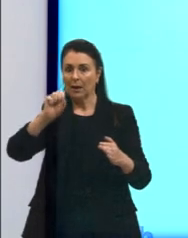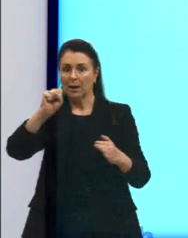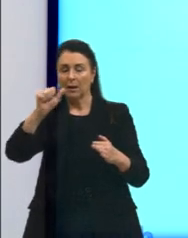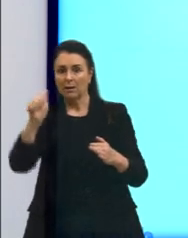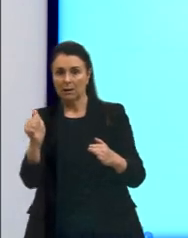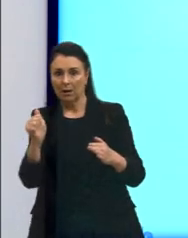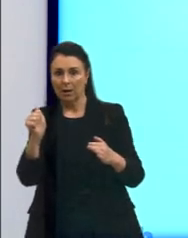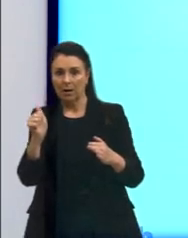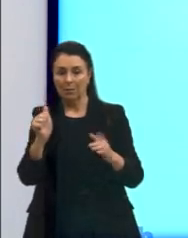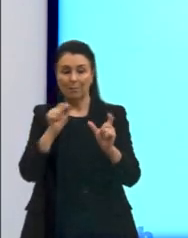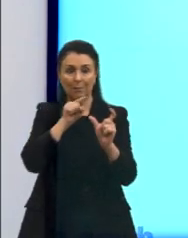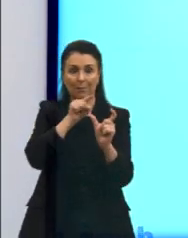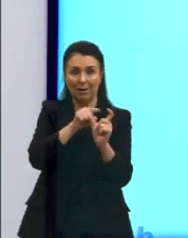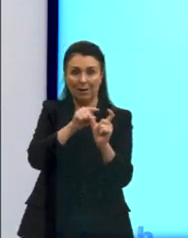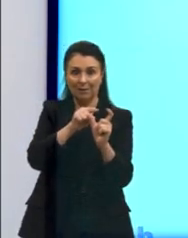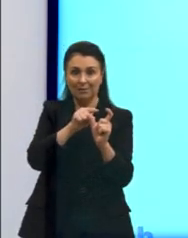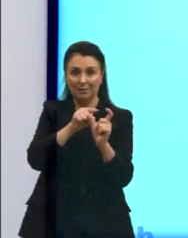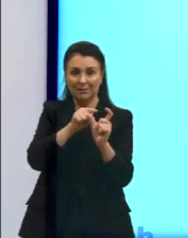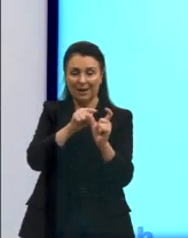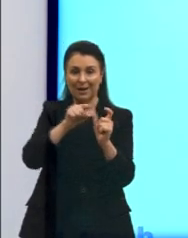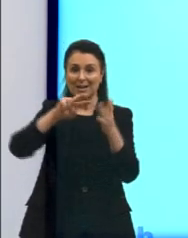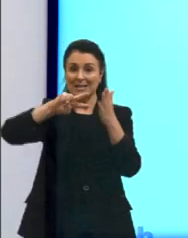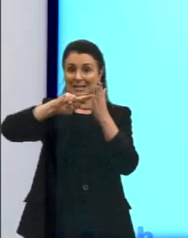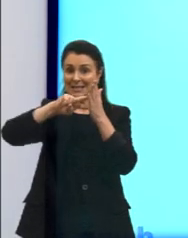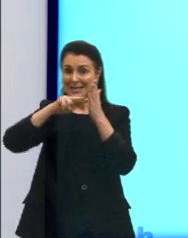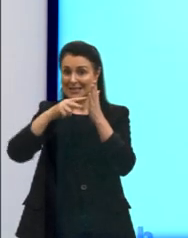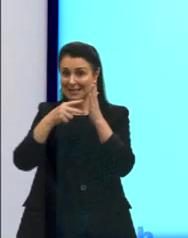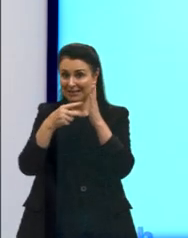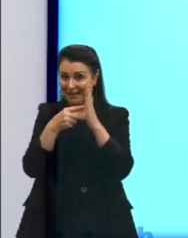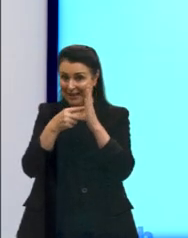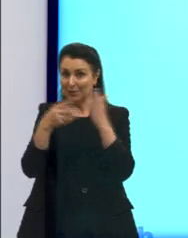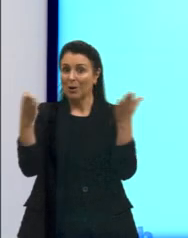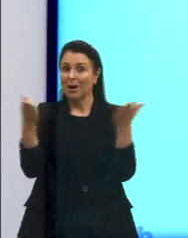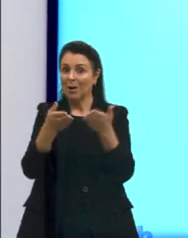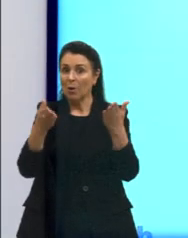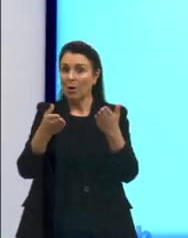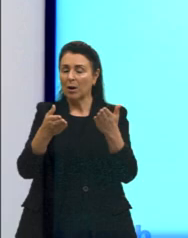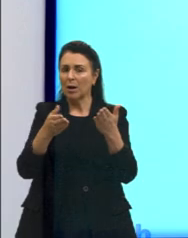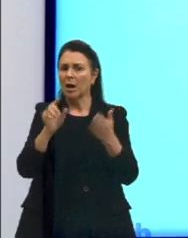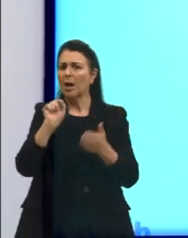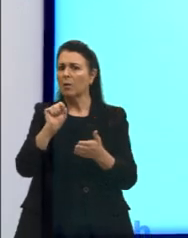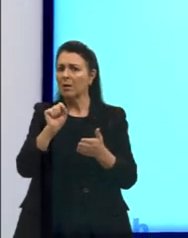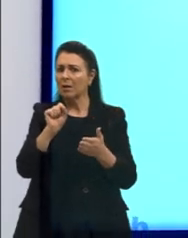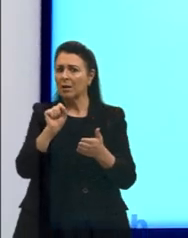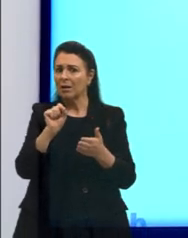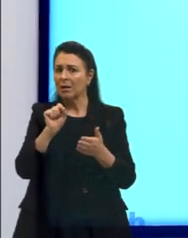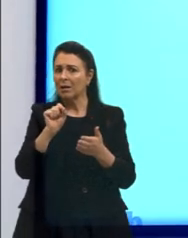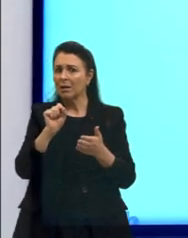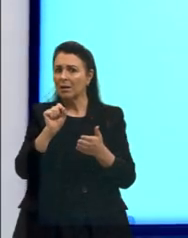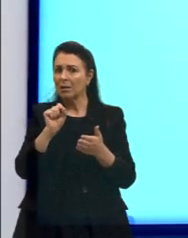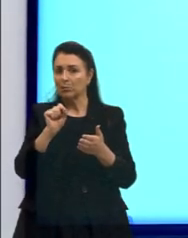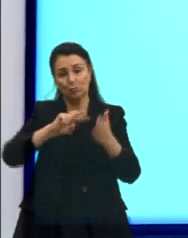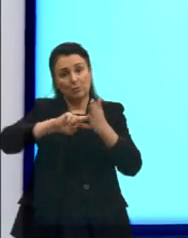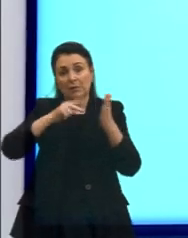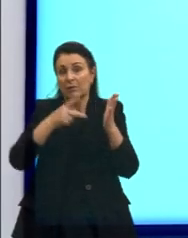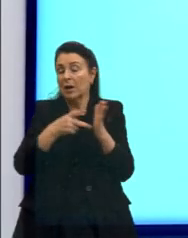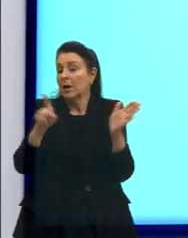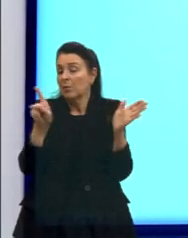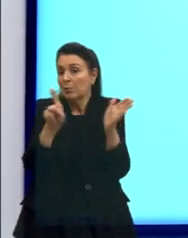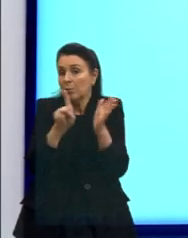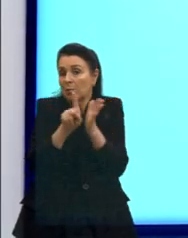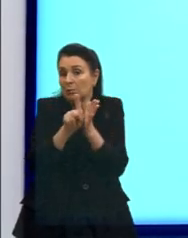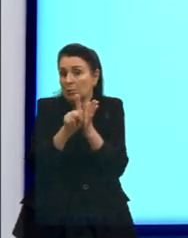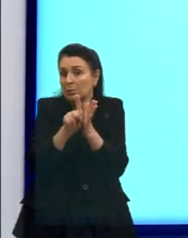significante já o meu significado exatamente né O significado é o que